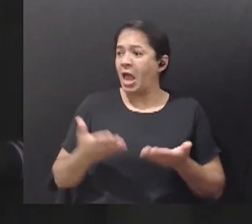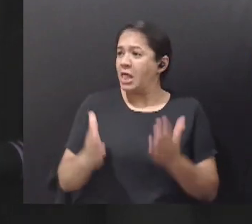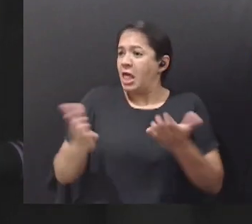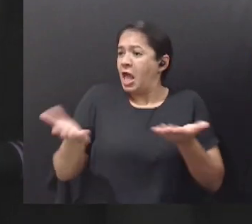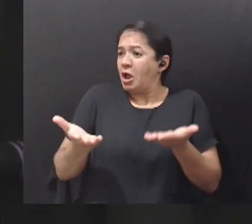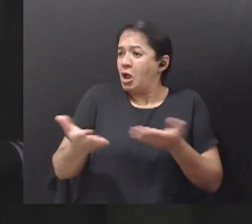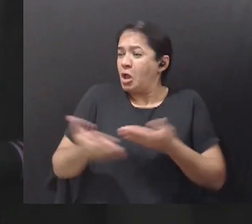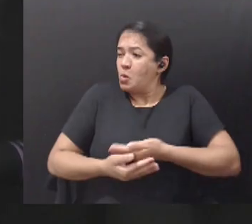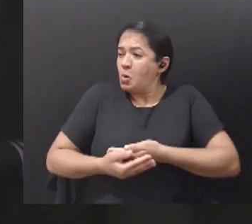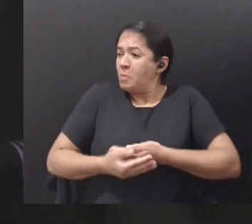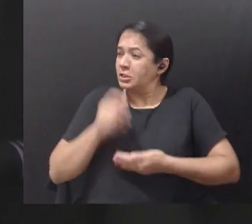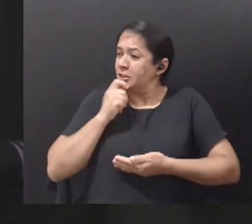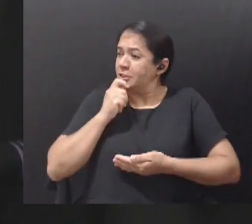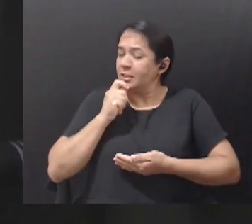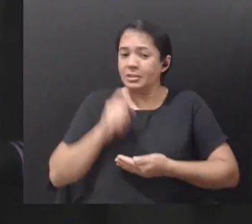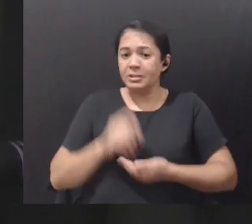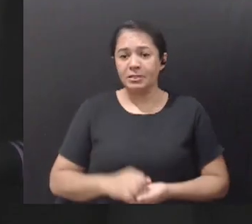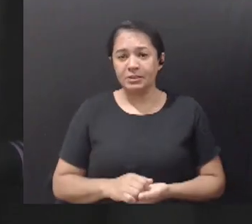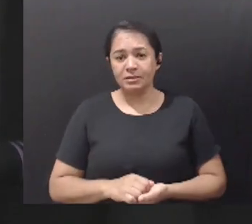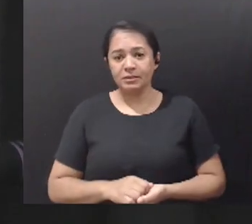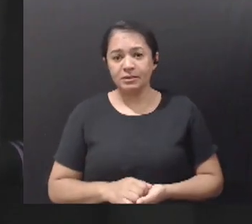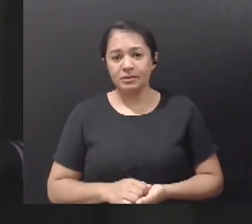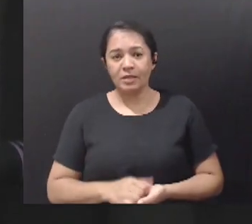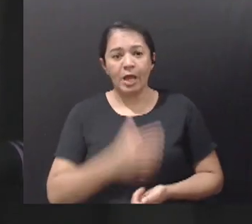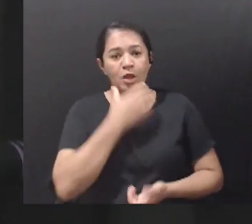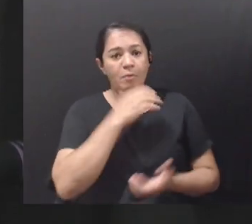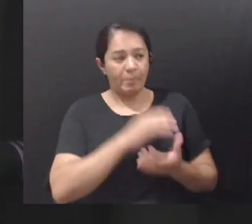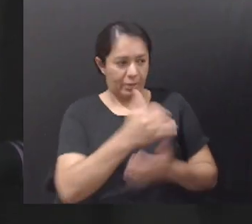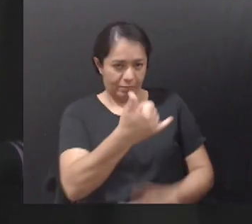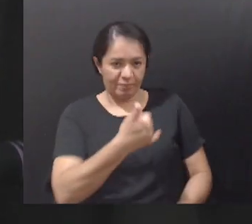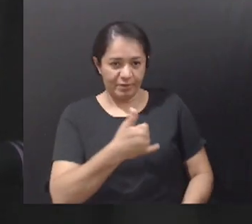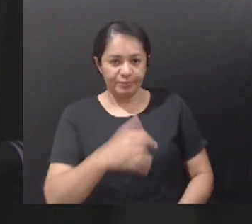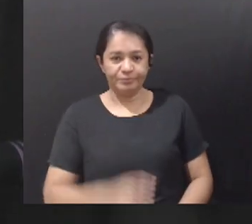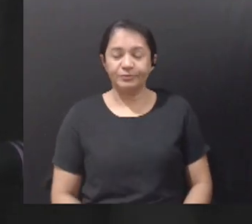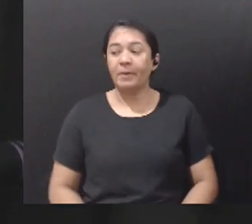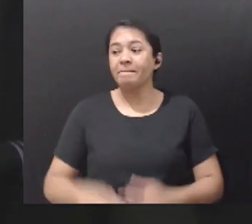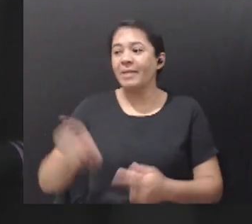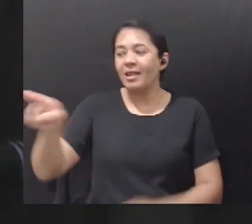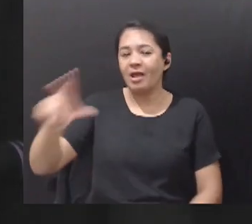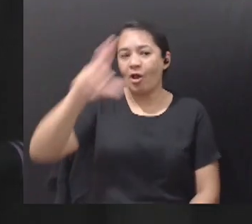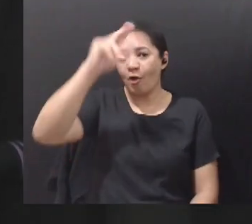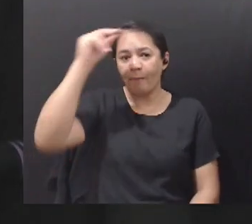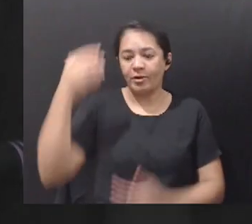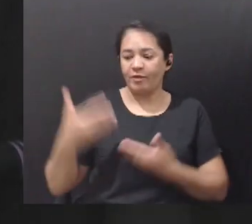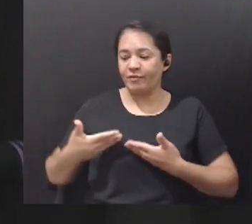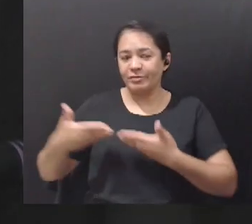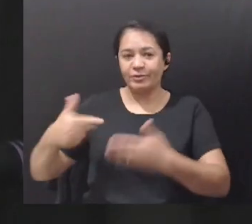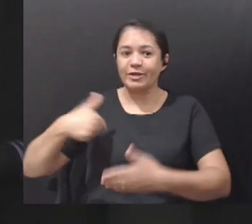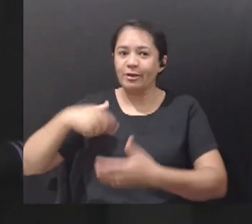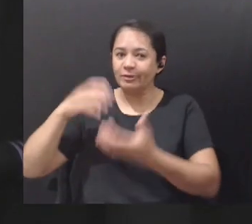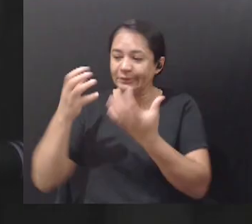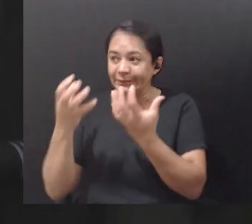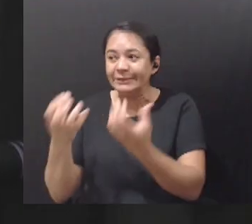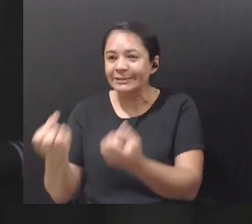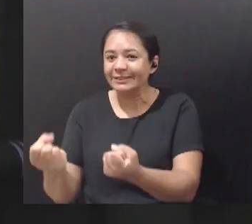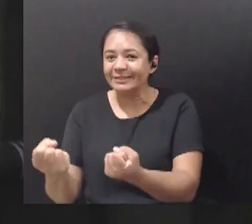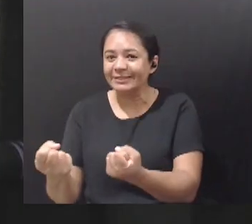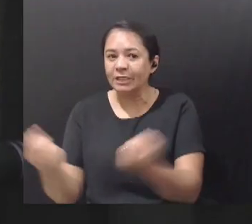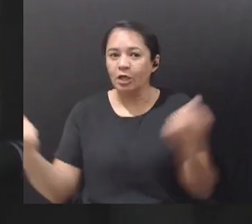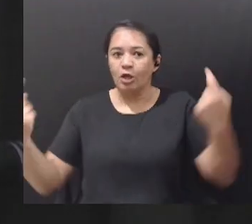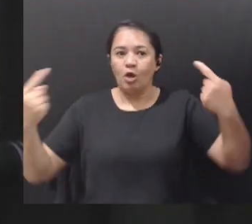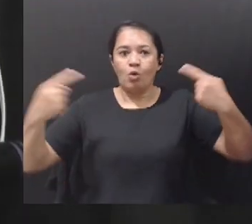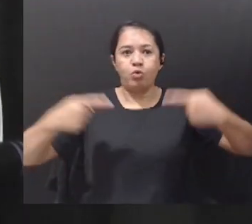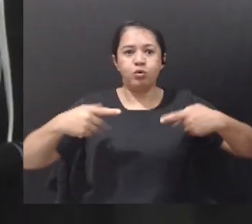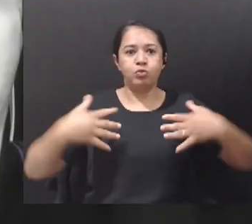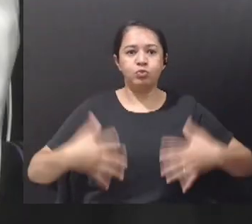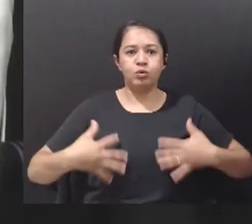tal. E aí ele me convidou, o prefeito, eu acabei aceitando, era um Você falou, desafio. é uma oportunidade única,